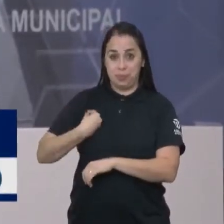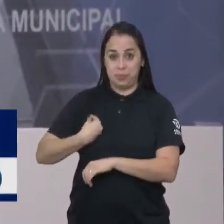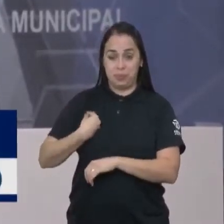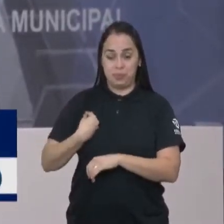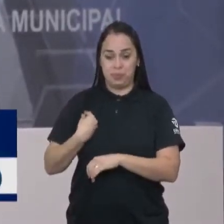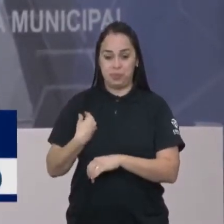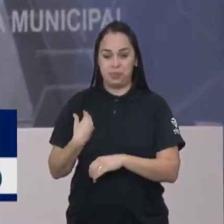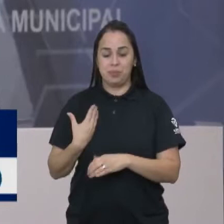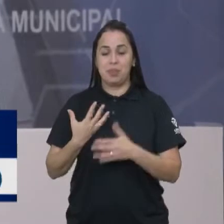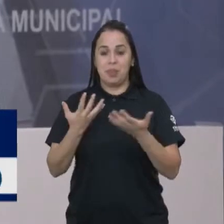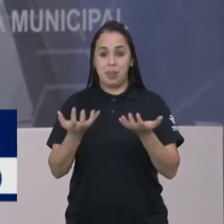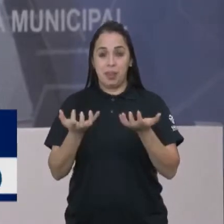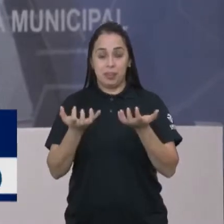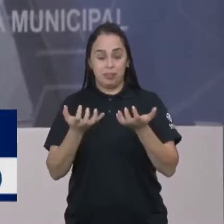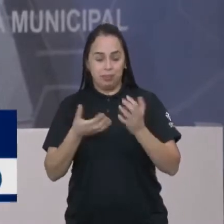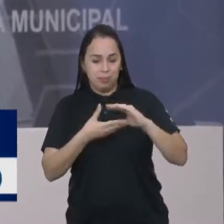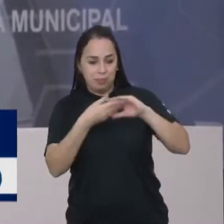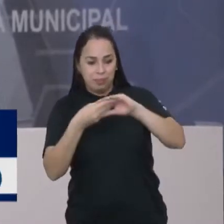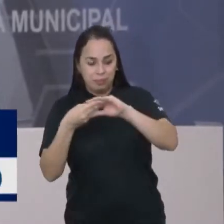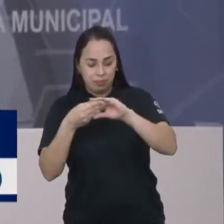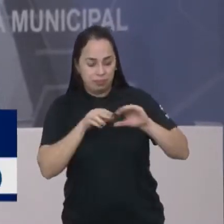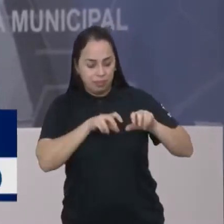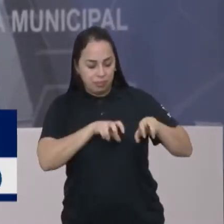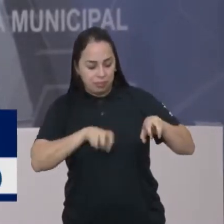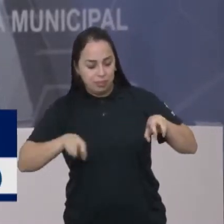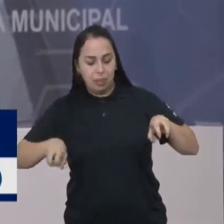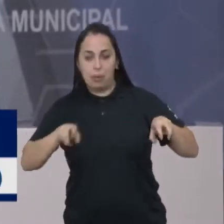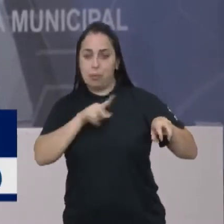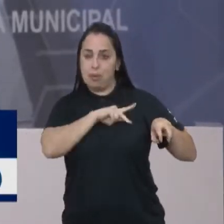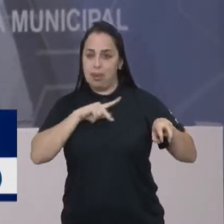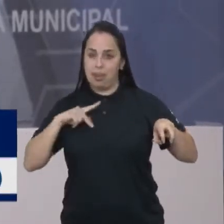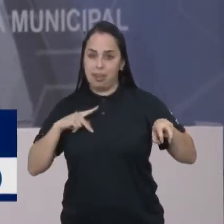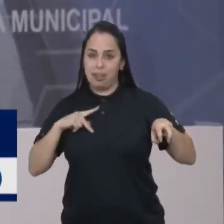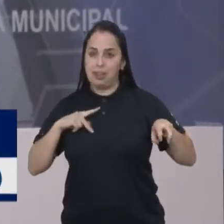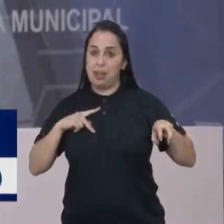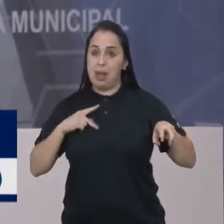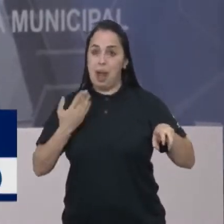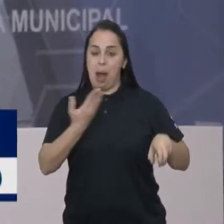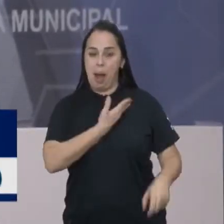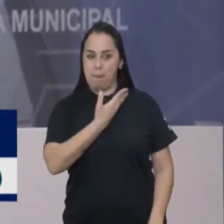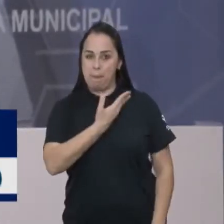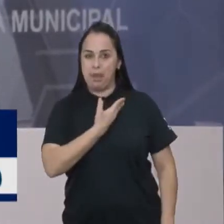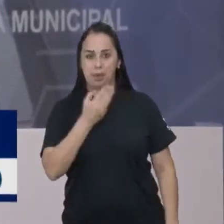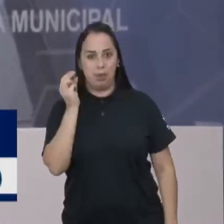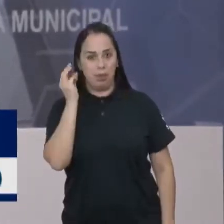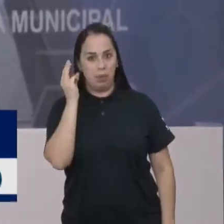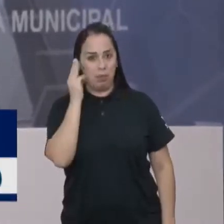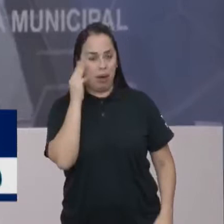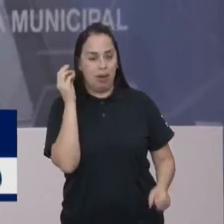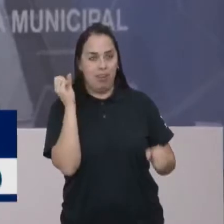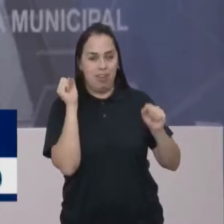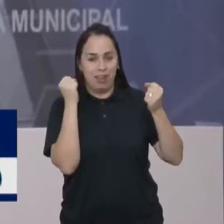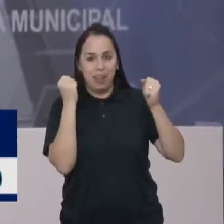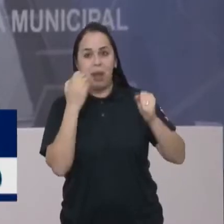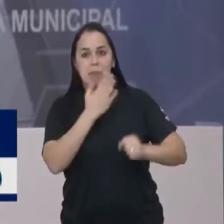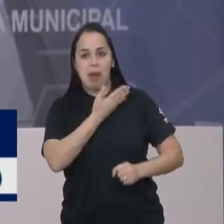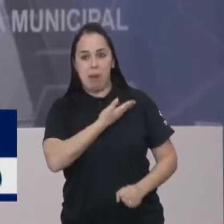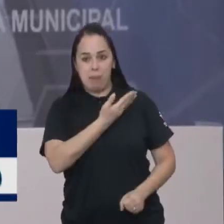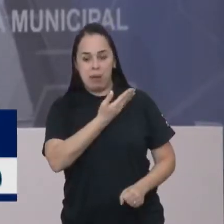os componentes da mesa, o presidente da mesa, meu amigo Marcão da academia,